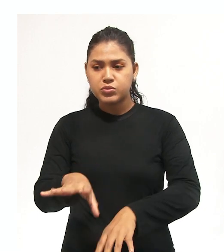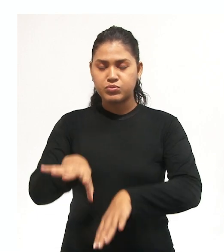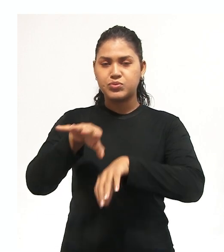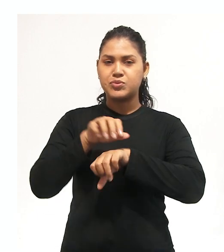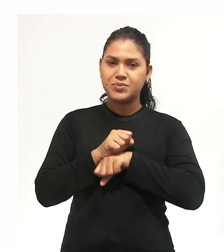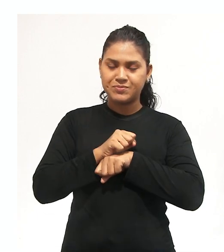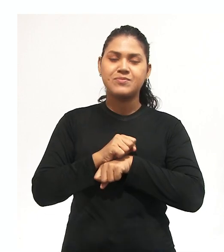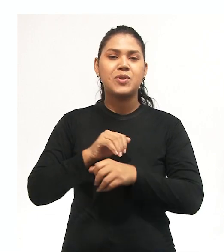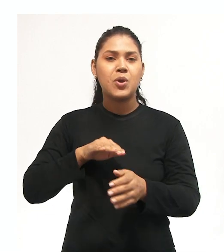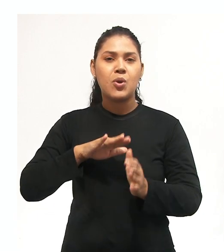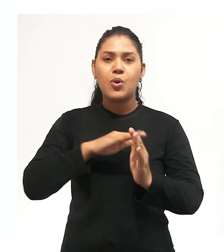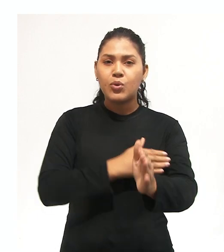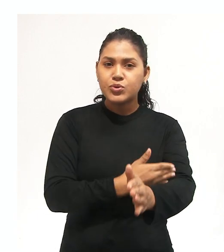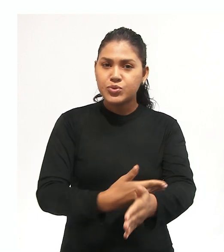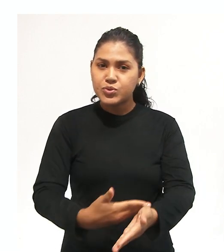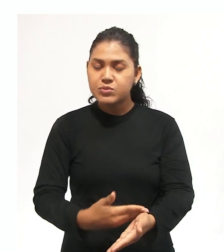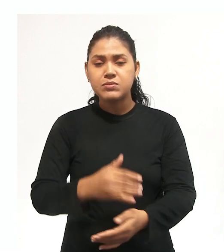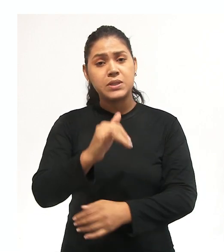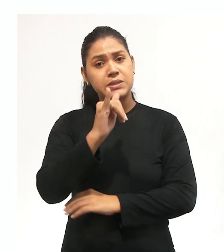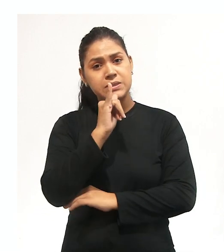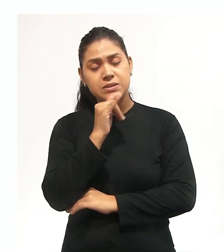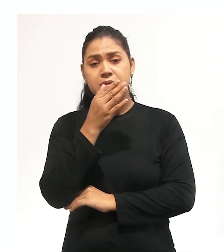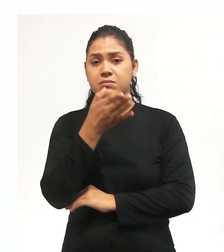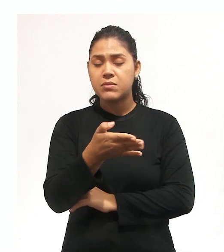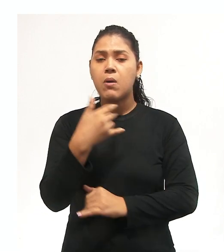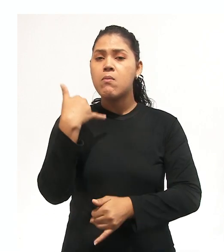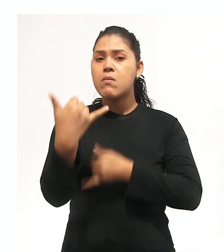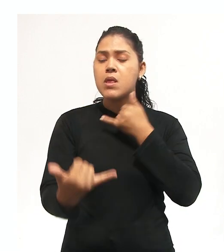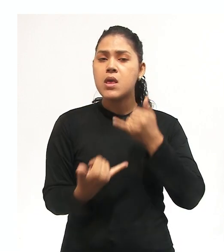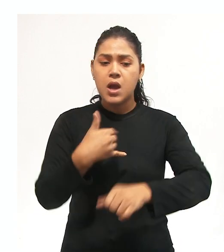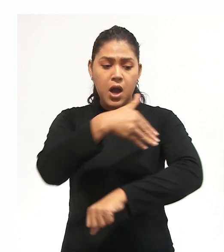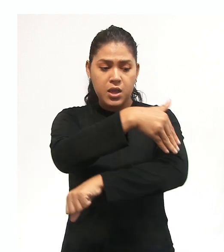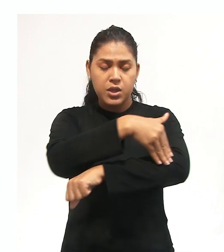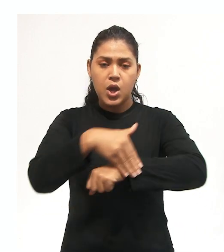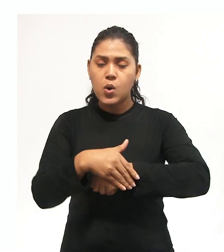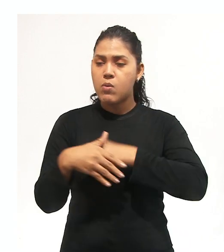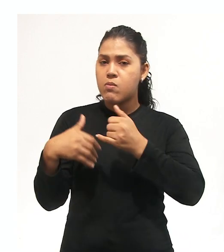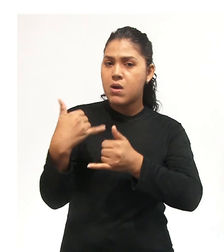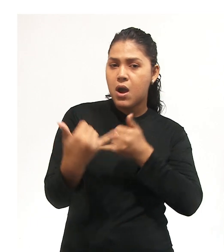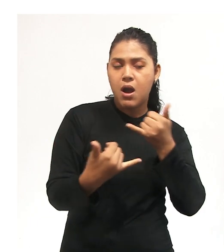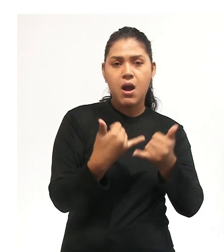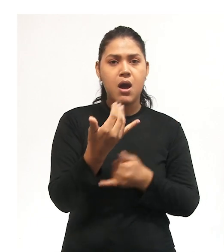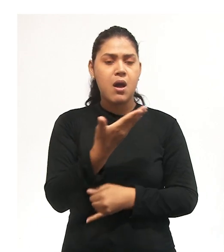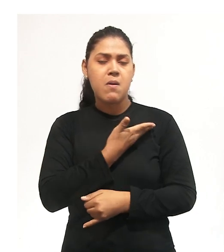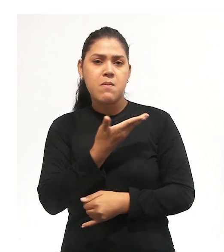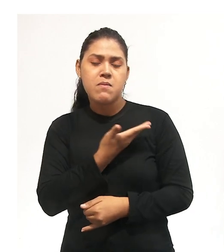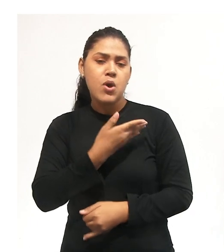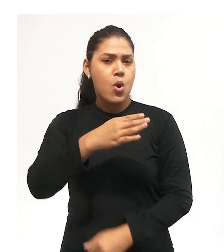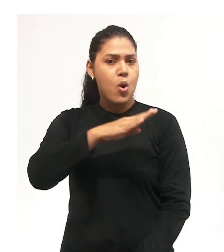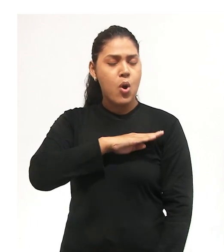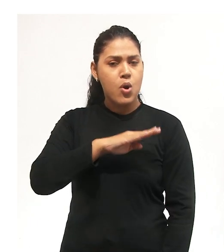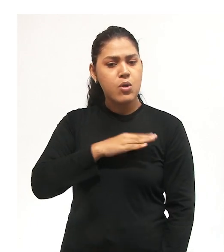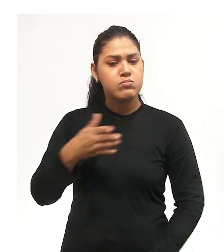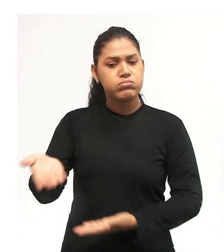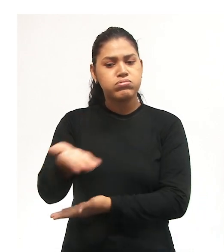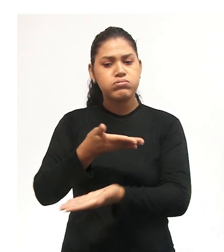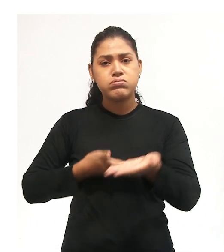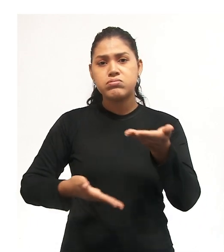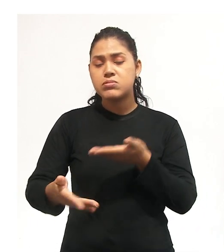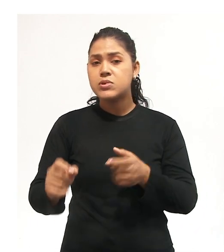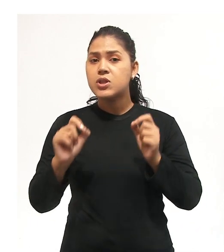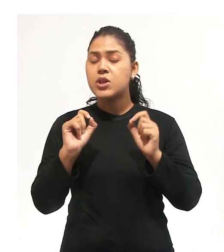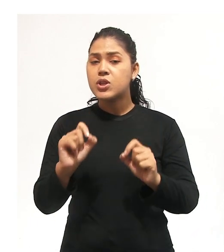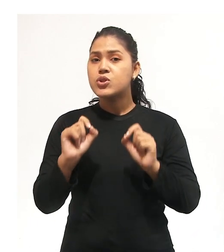na rua, ter contato com outras pessoas, fazer parcerias e conexões na hora de uma